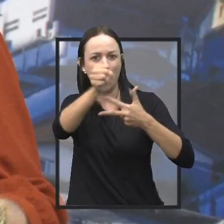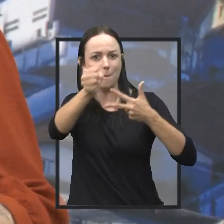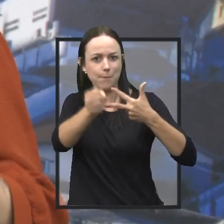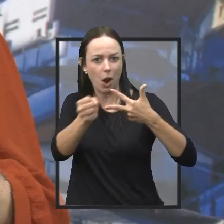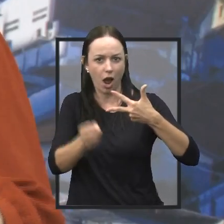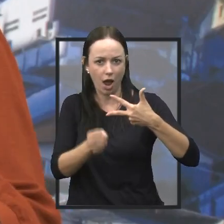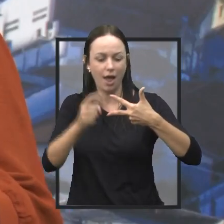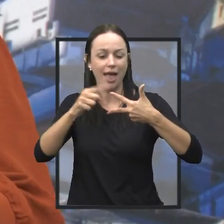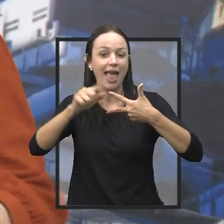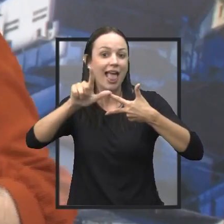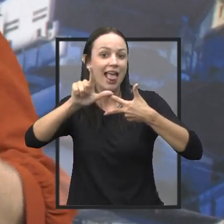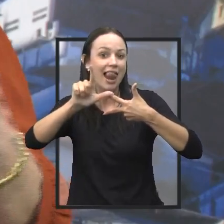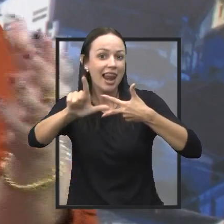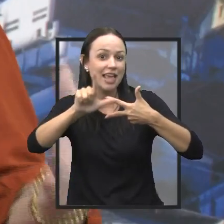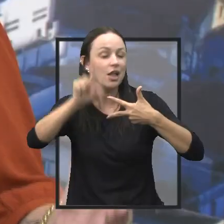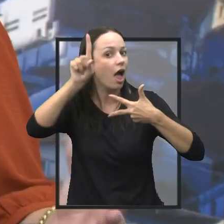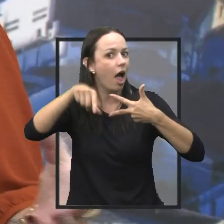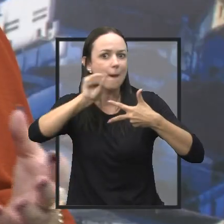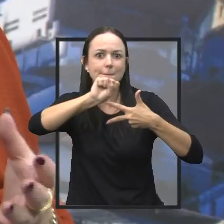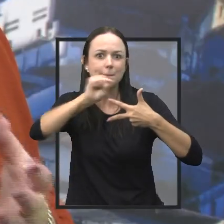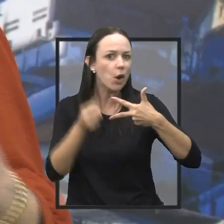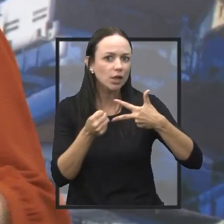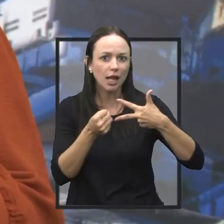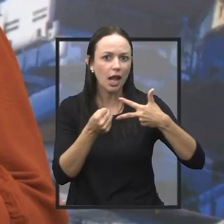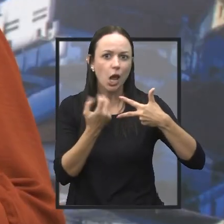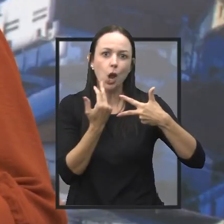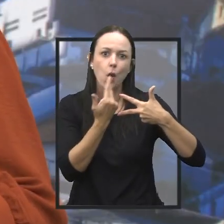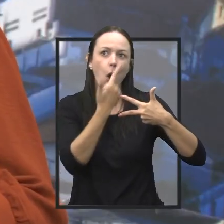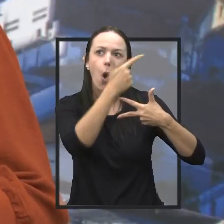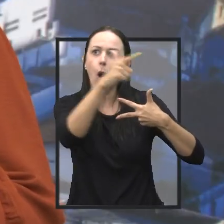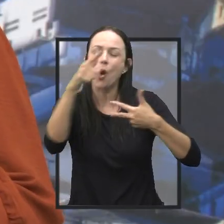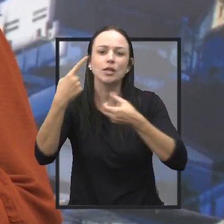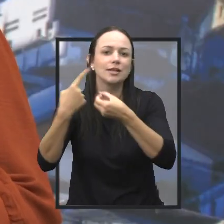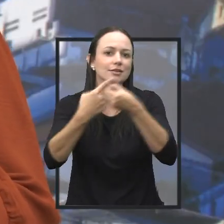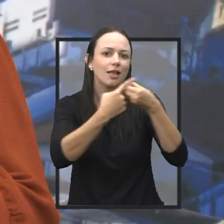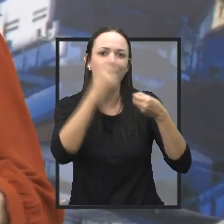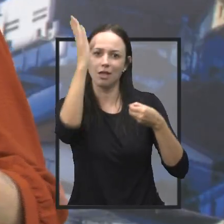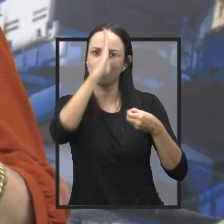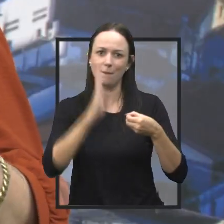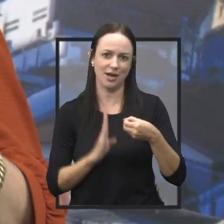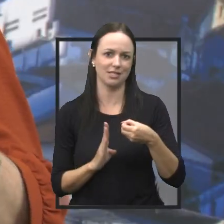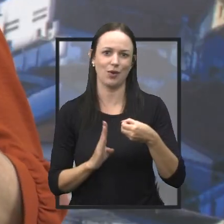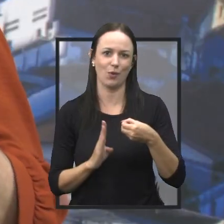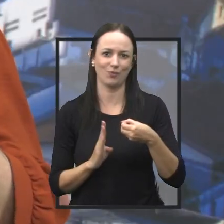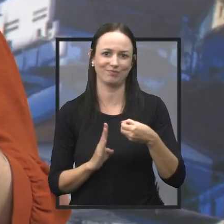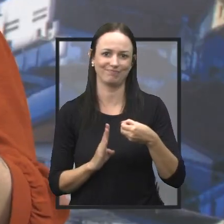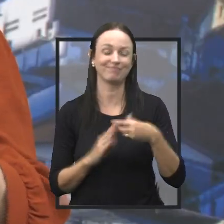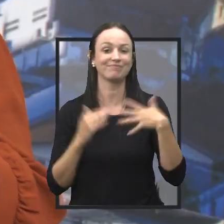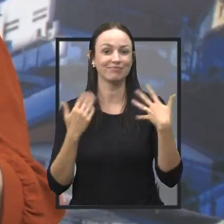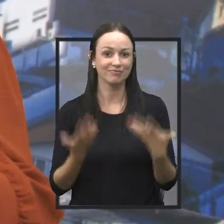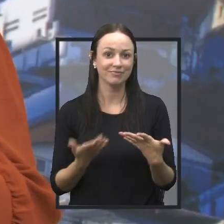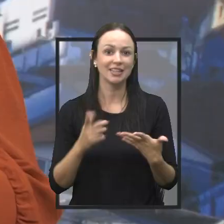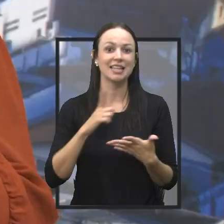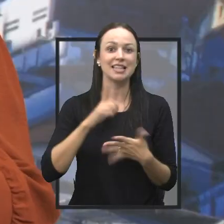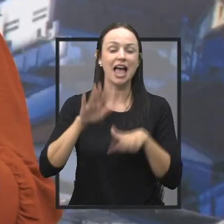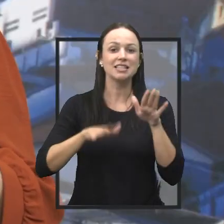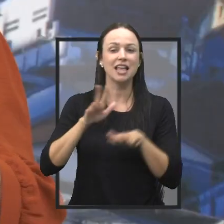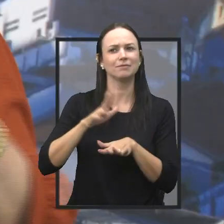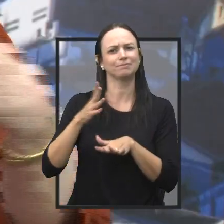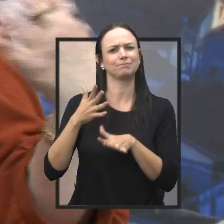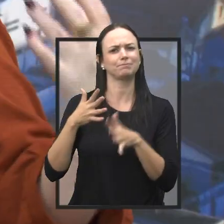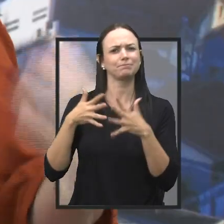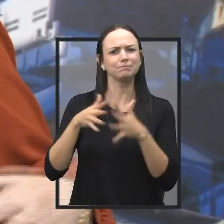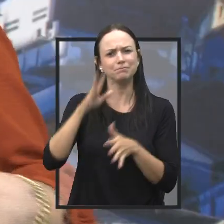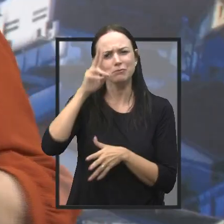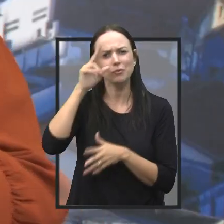poder legislativo é um dos poderes, como em todas as cidades do Brasil. E aí sim, um equívoco, né? Por conta